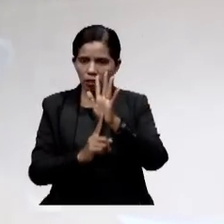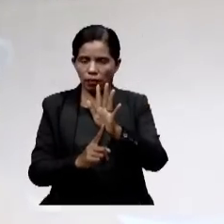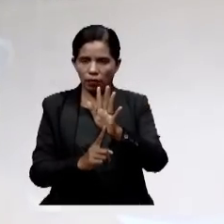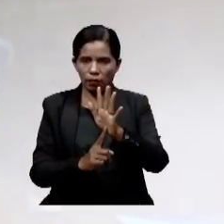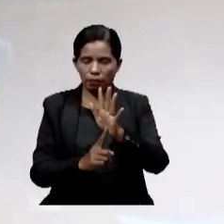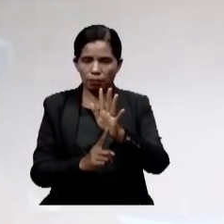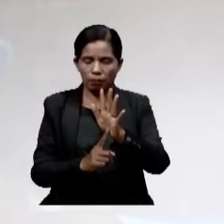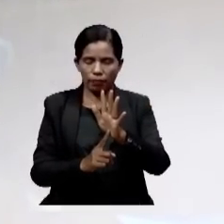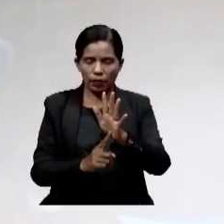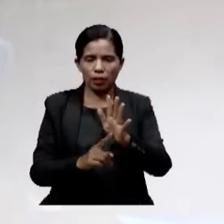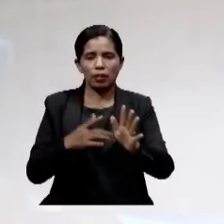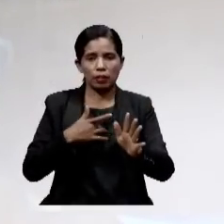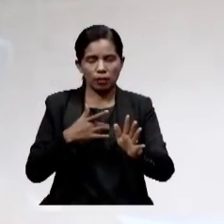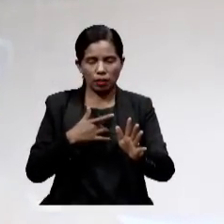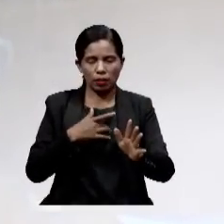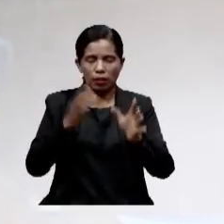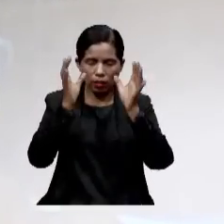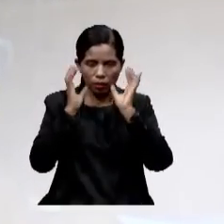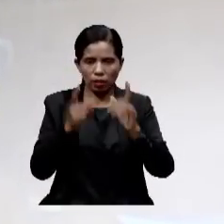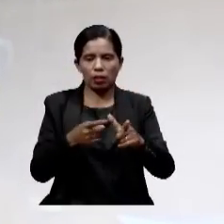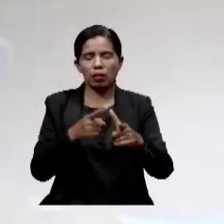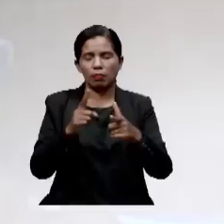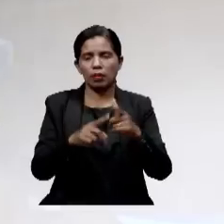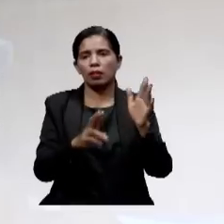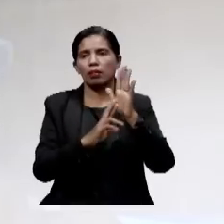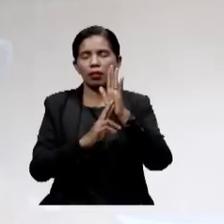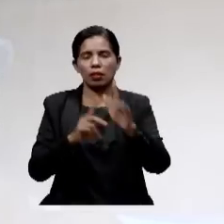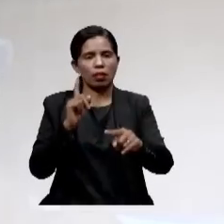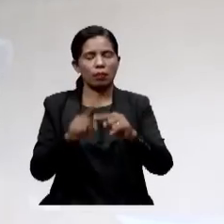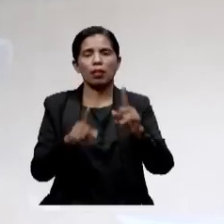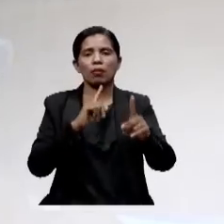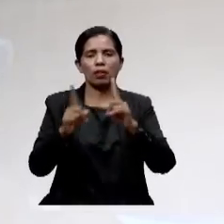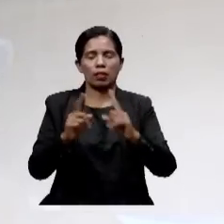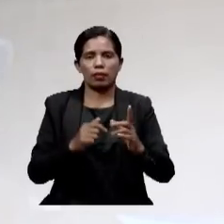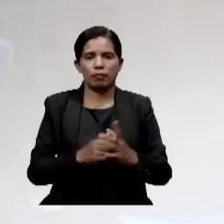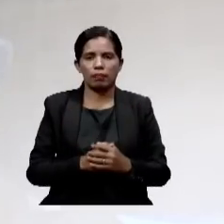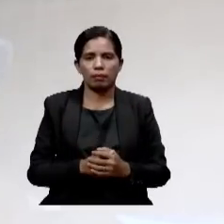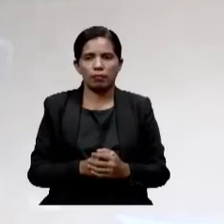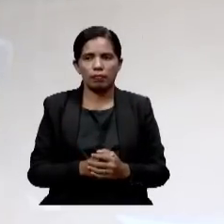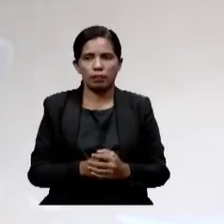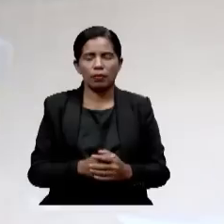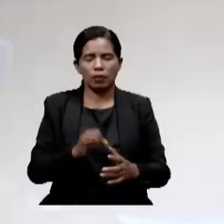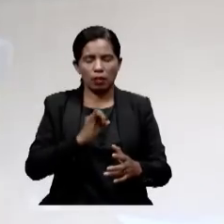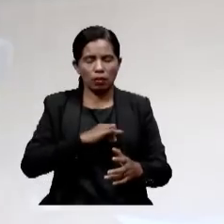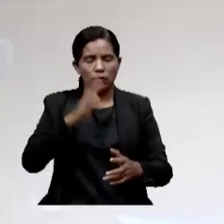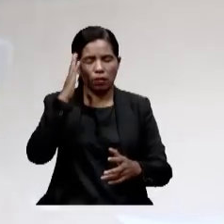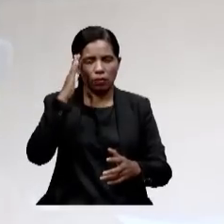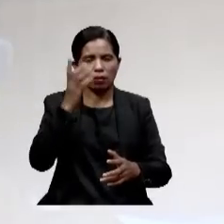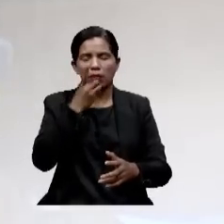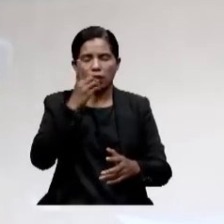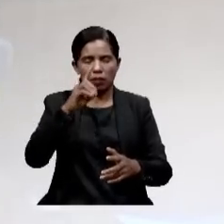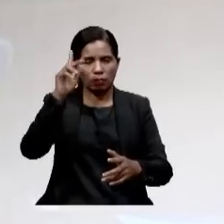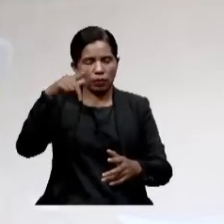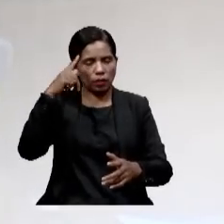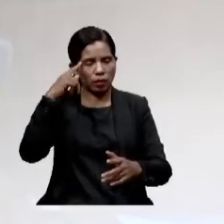ninia aspiração ne depois representante ne labele kuria saida nega Ne bahonoin deklarasaun politiku ida hane